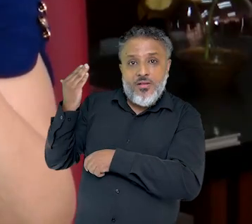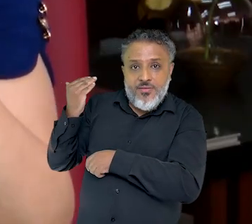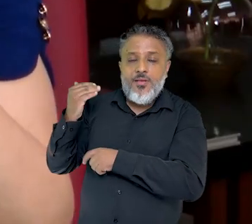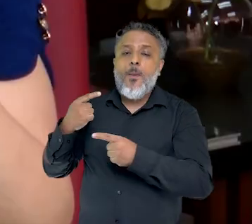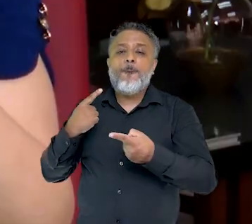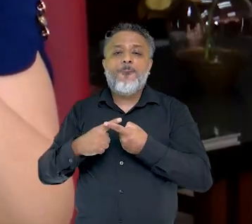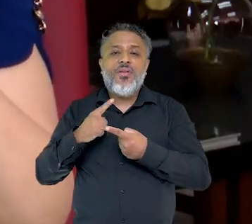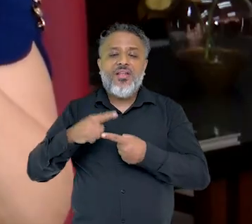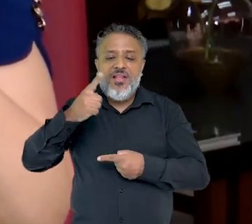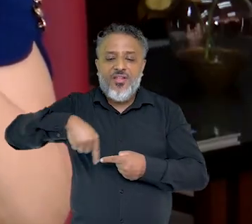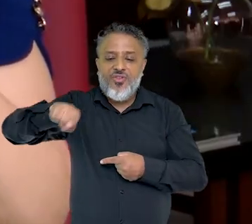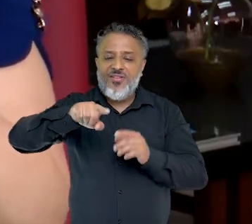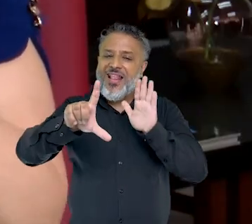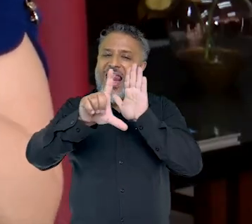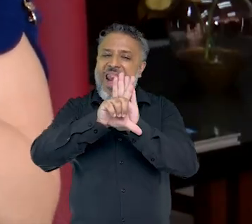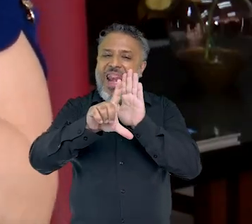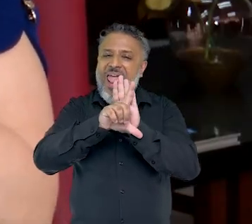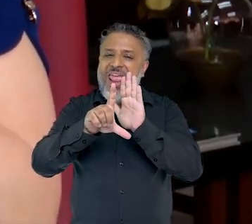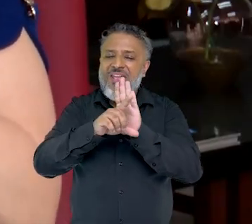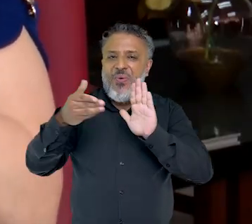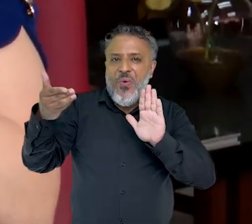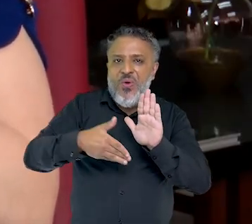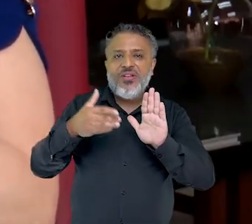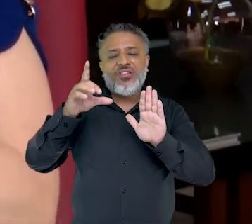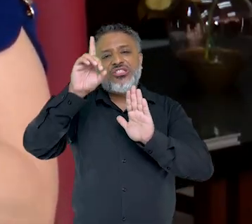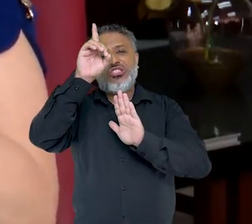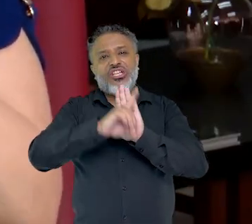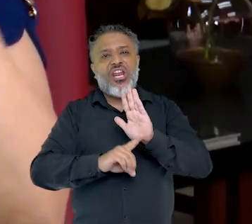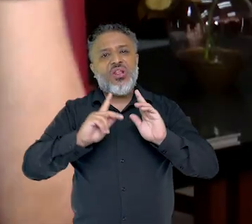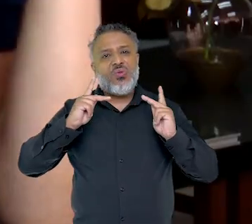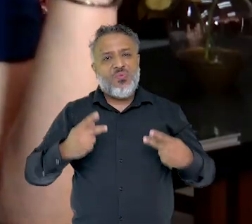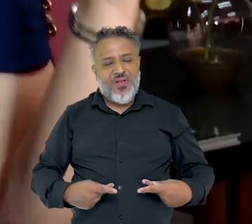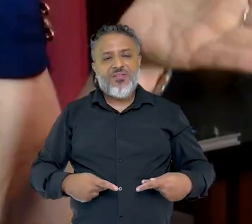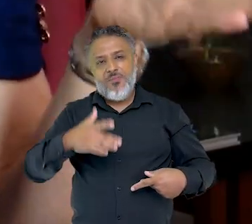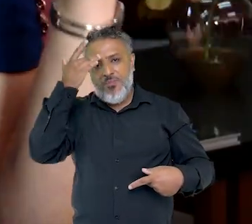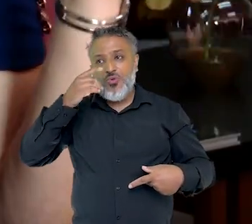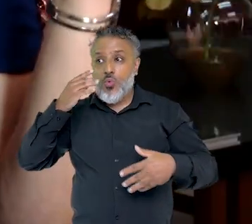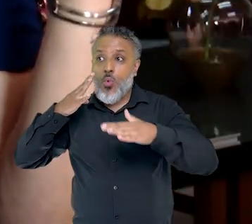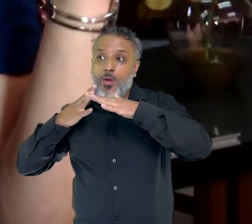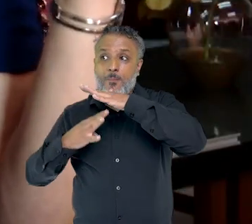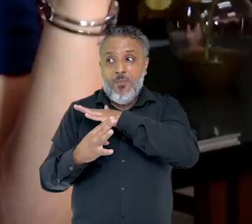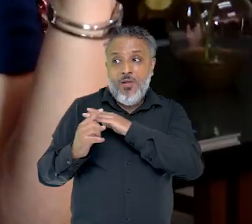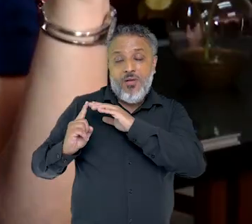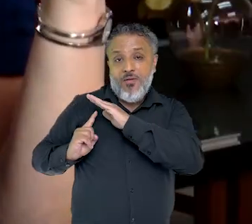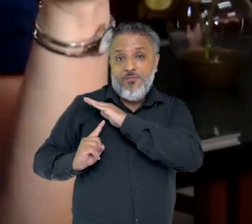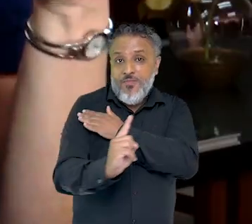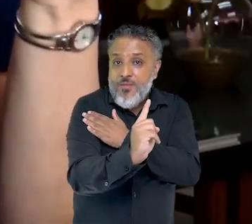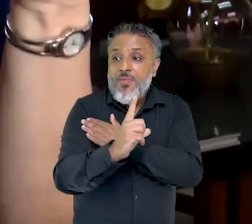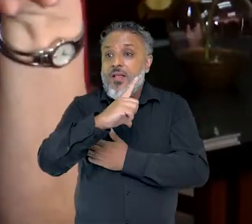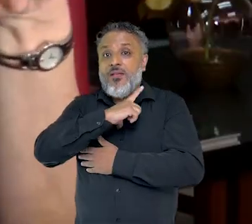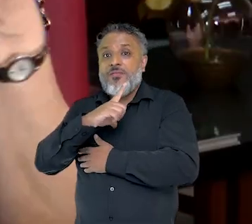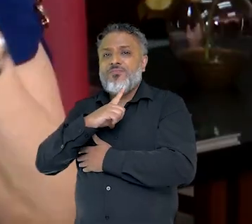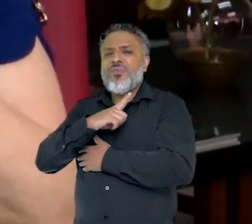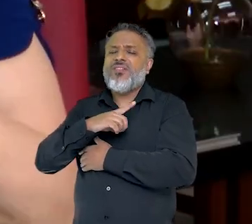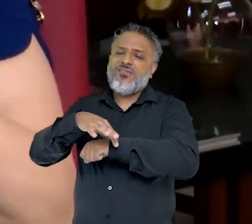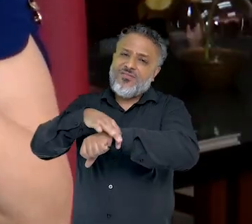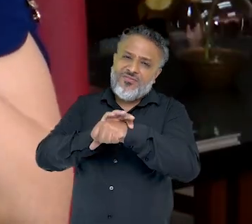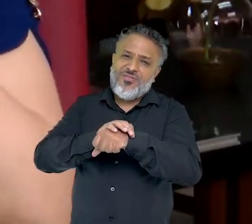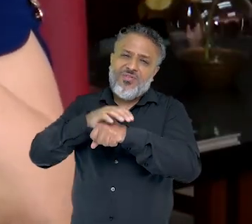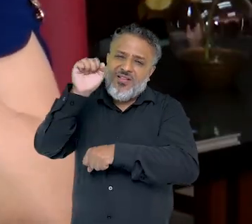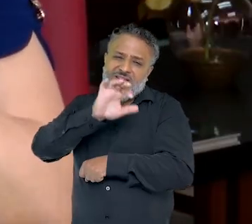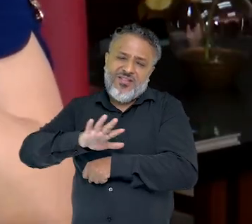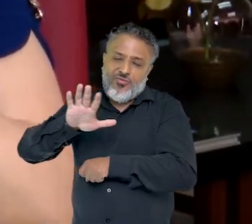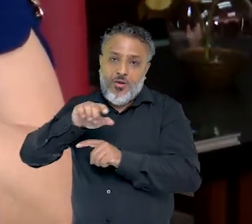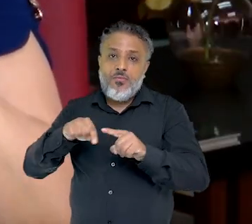a nossa lei hoje, ela visa os direitos humanos da pessoa migrante. E antes a gente tinha uma perspectiva de segurança nacional. Então